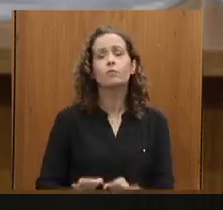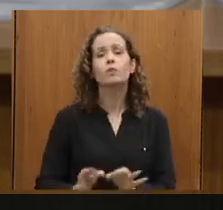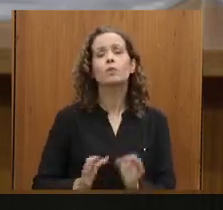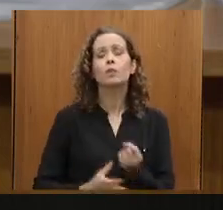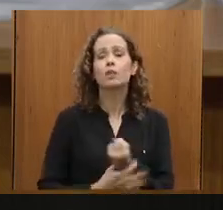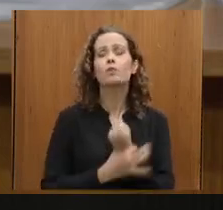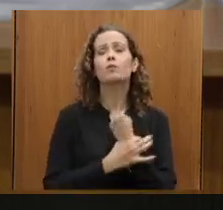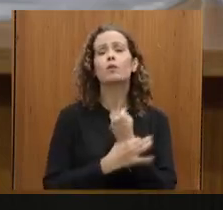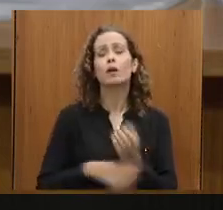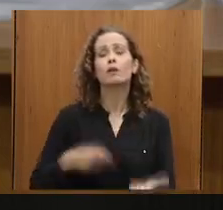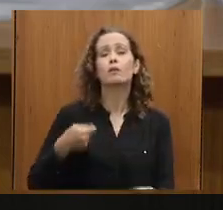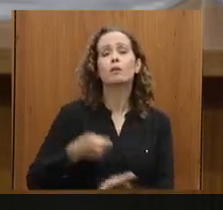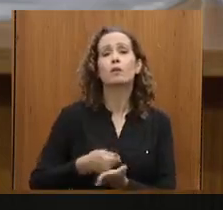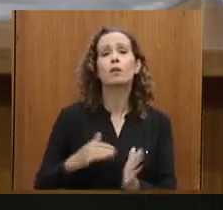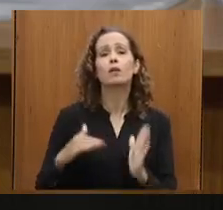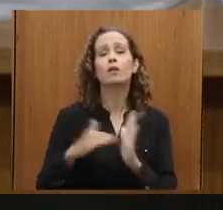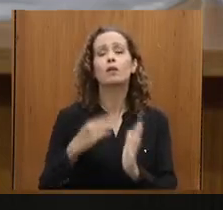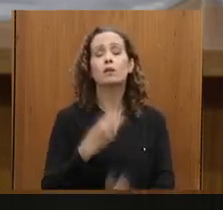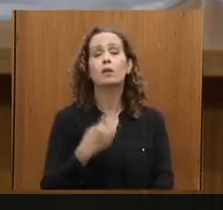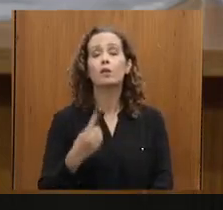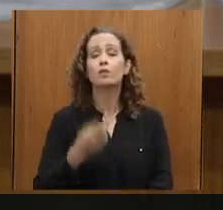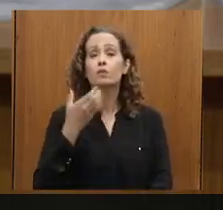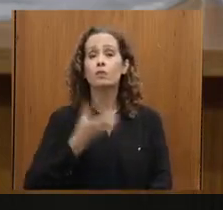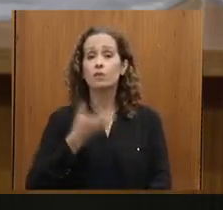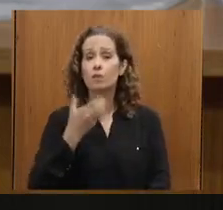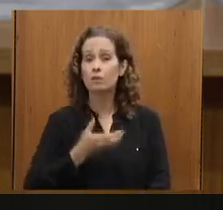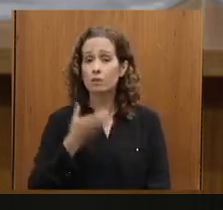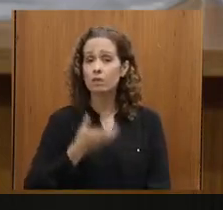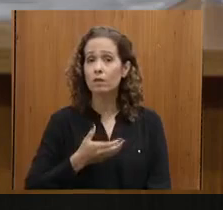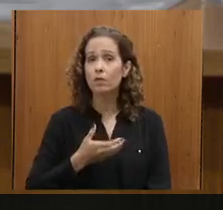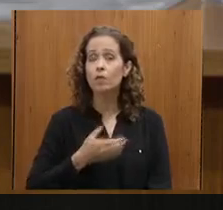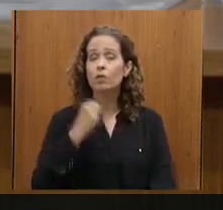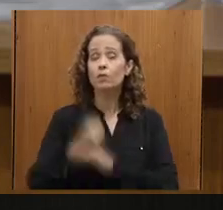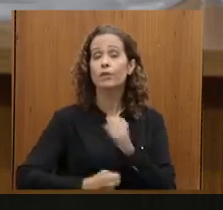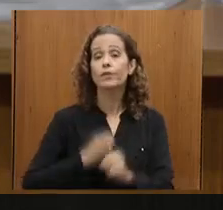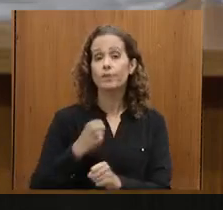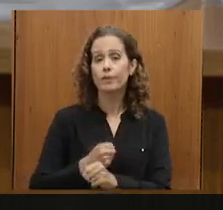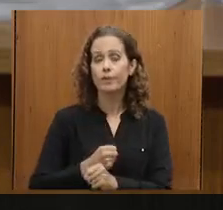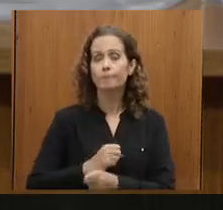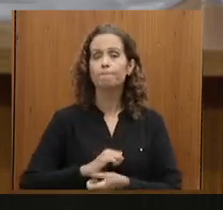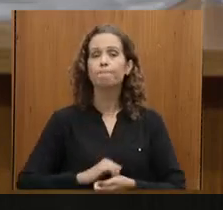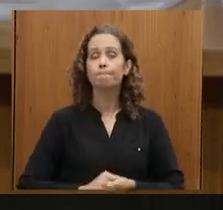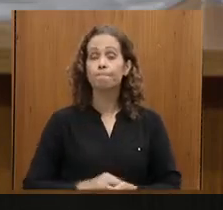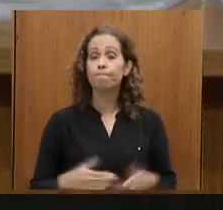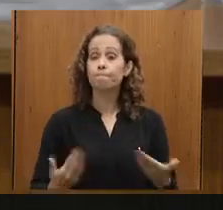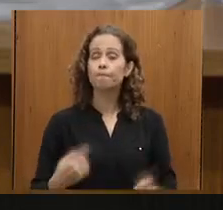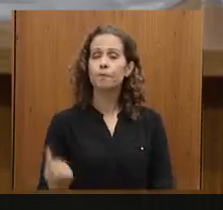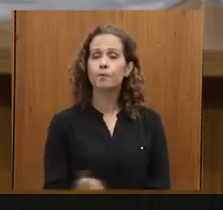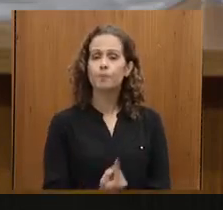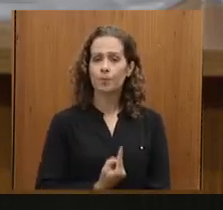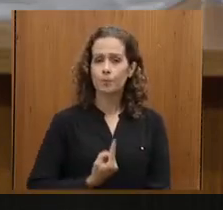para a quitação até 31 de dezembro do próximo ano. Então, gente